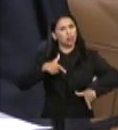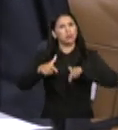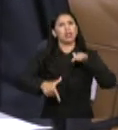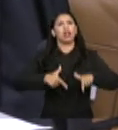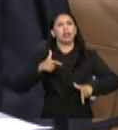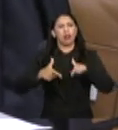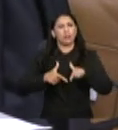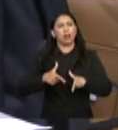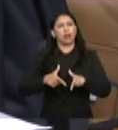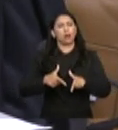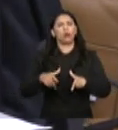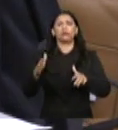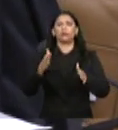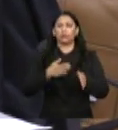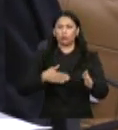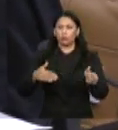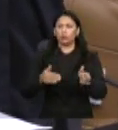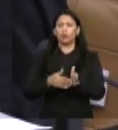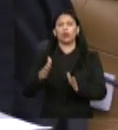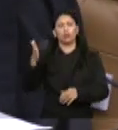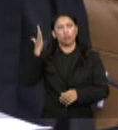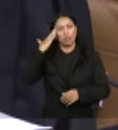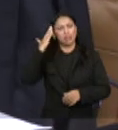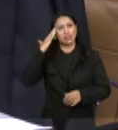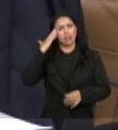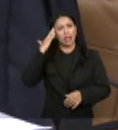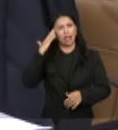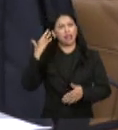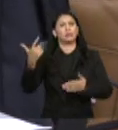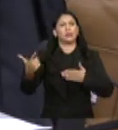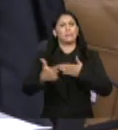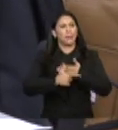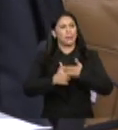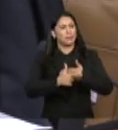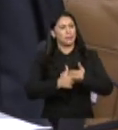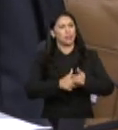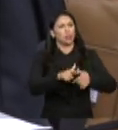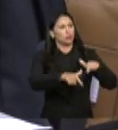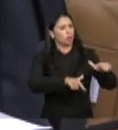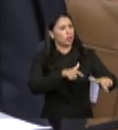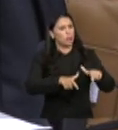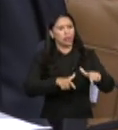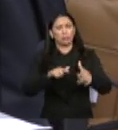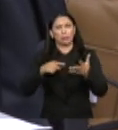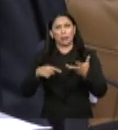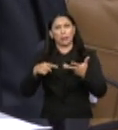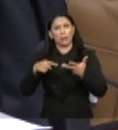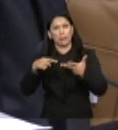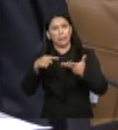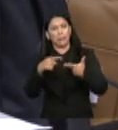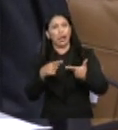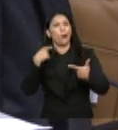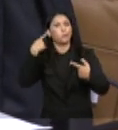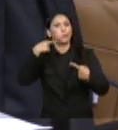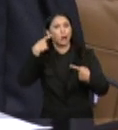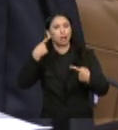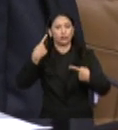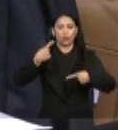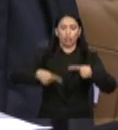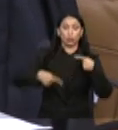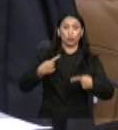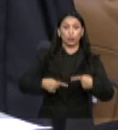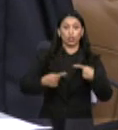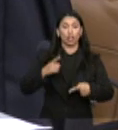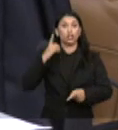é do amplo conhecimento funções estão numerosas quanto diversas advogado político